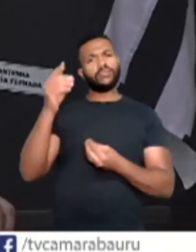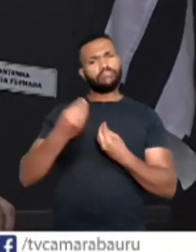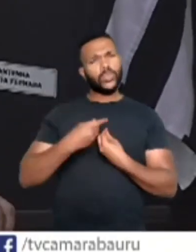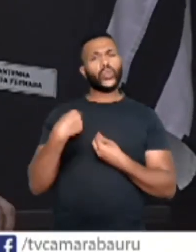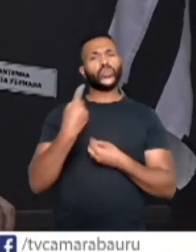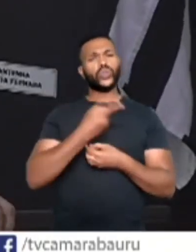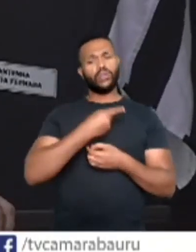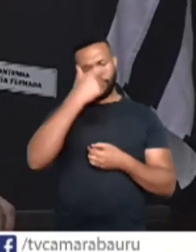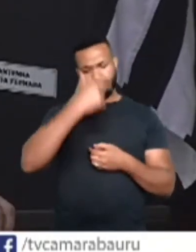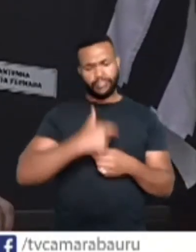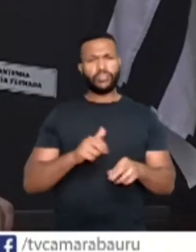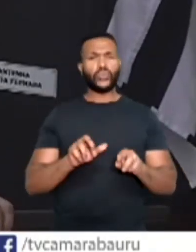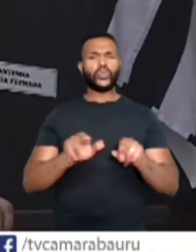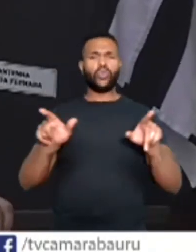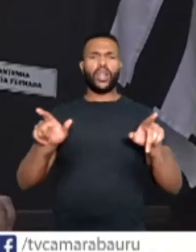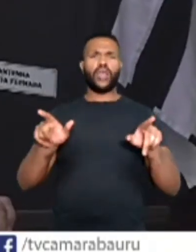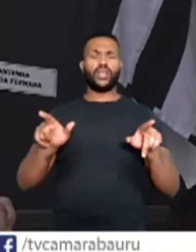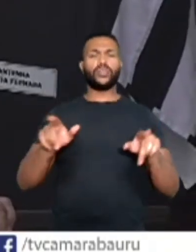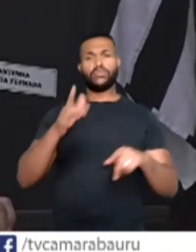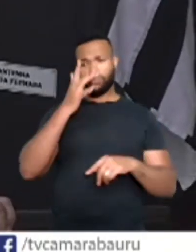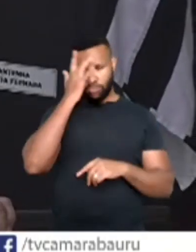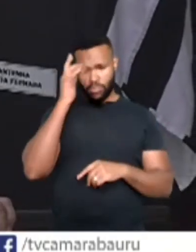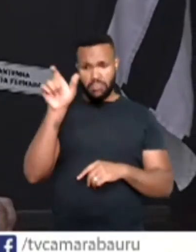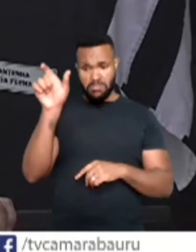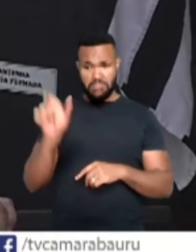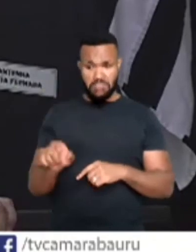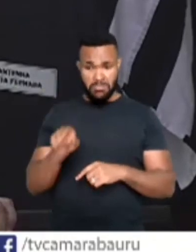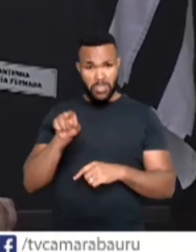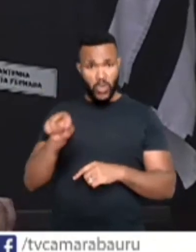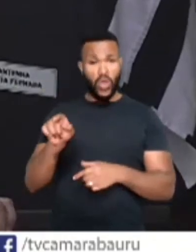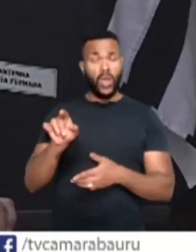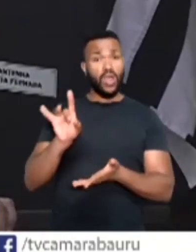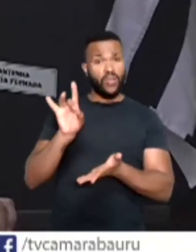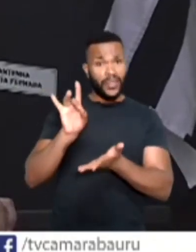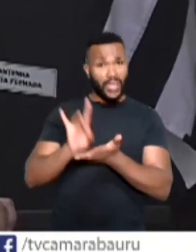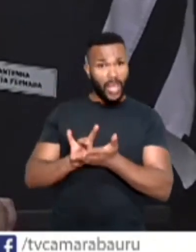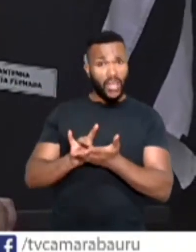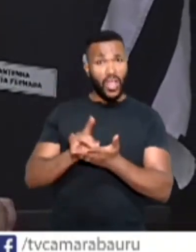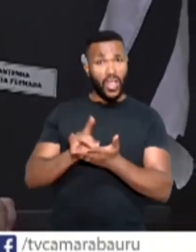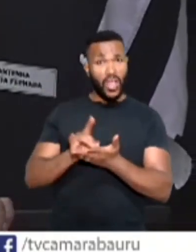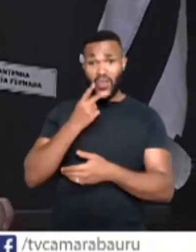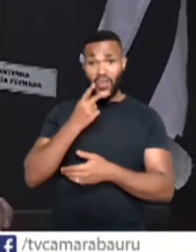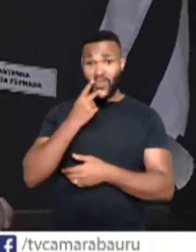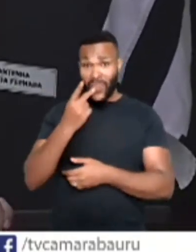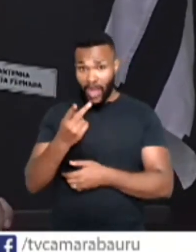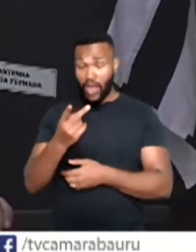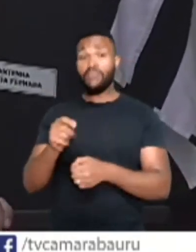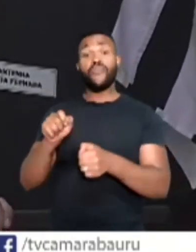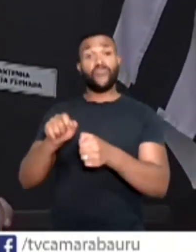ser aquela pessoa que de fato fala e faz. Quer